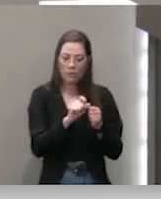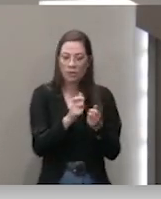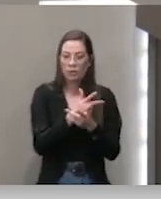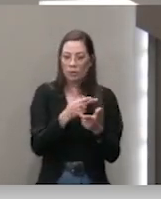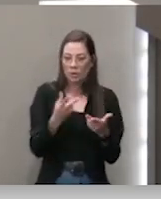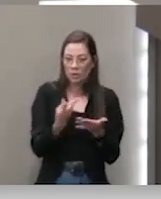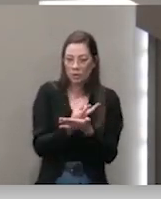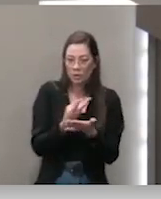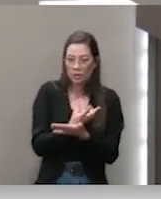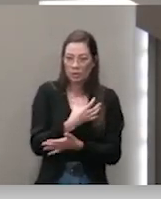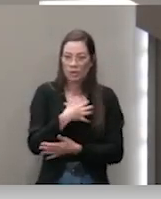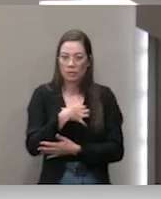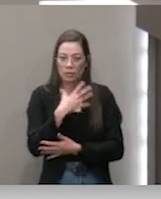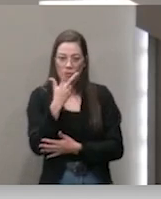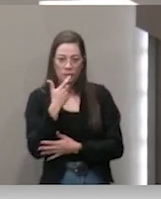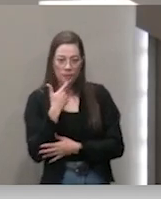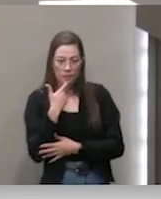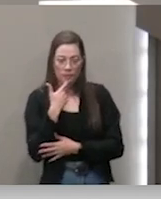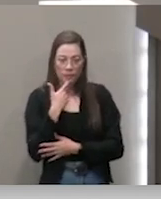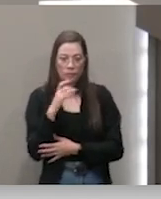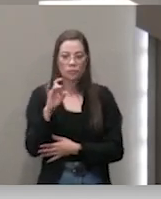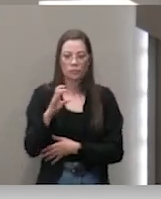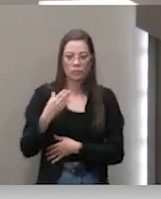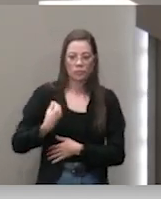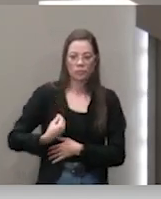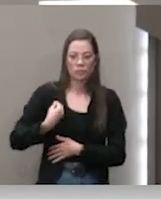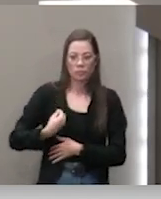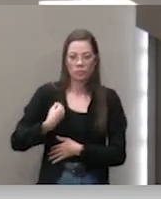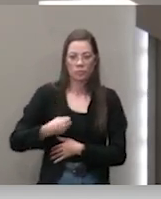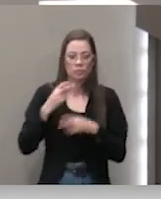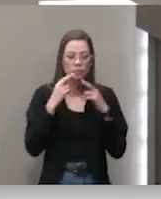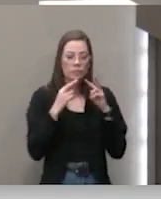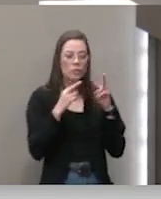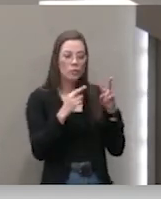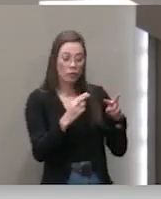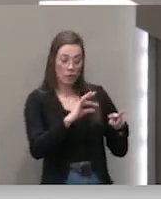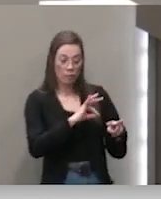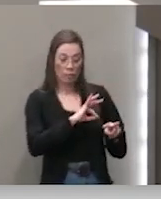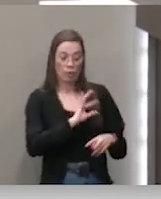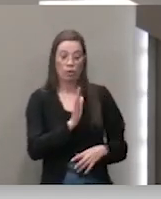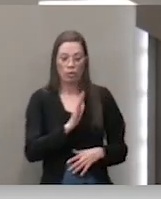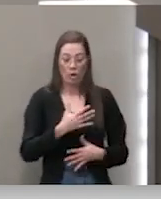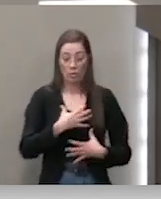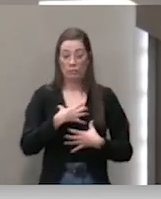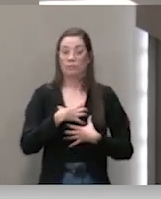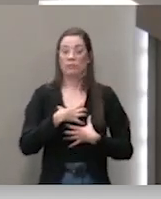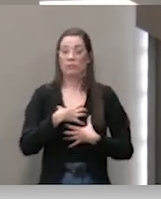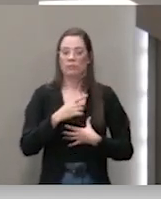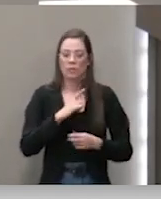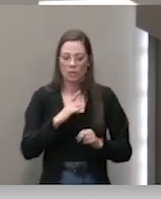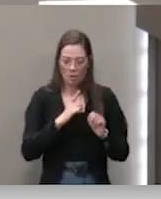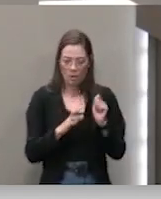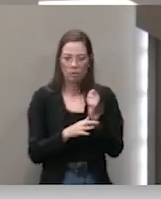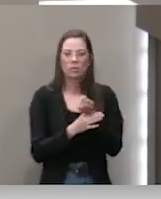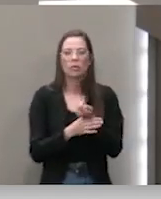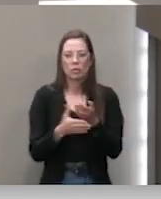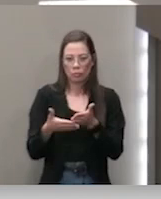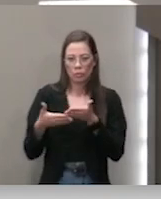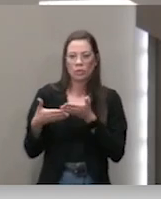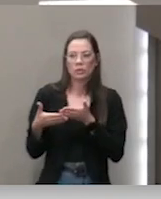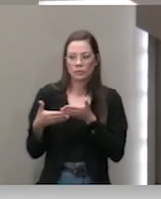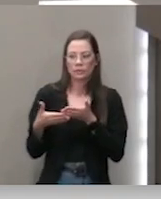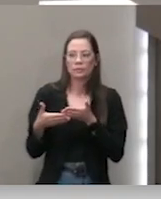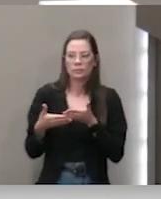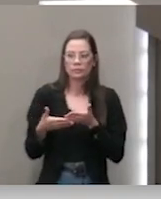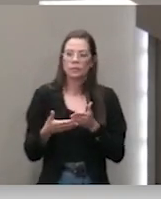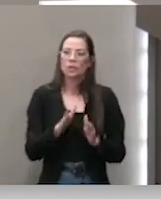as crianças, porque só o fato da presença da farda já faz com que saibam que ali tem segurança, tem proteção.